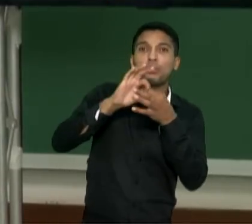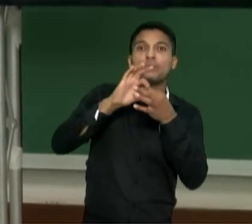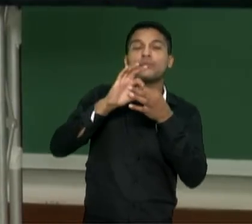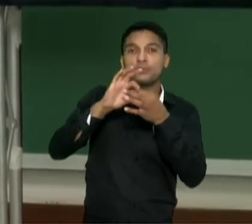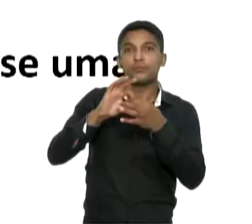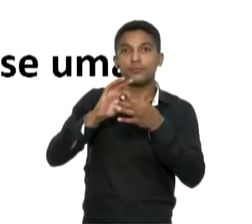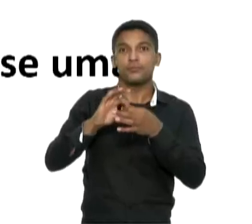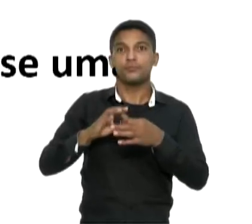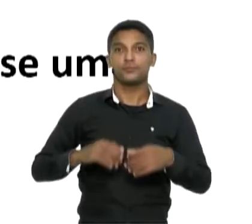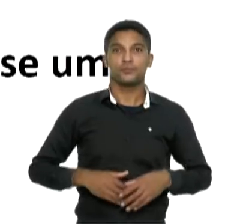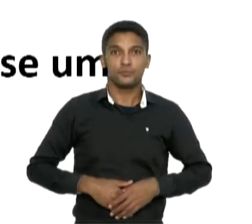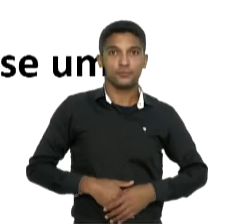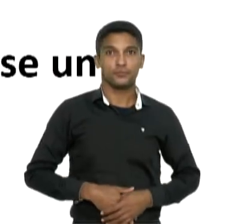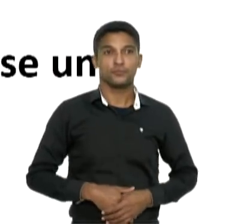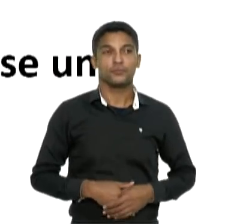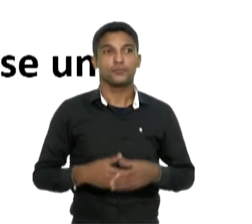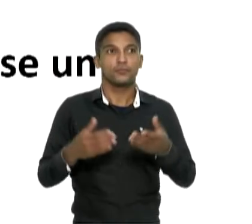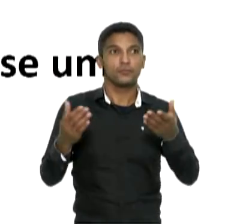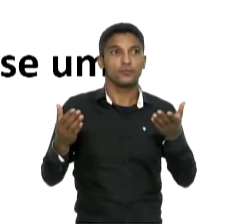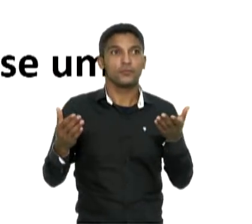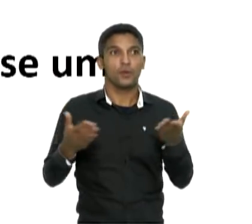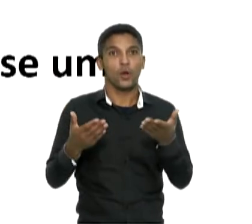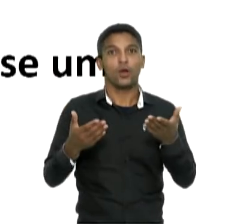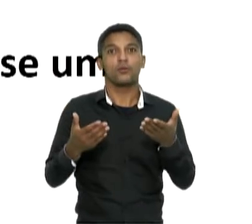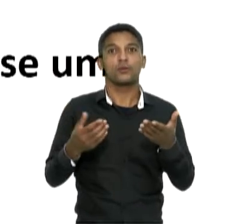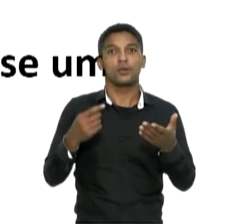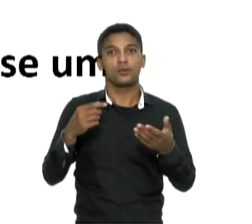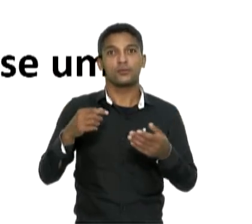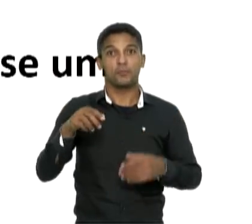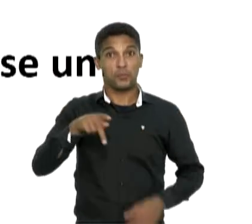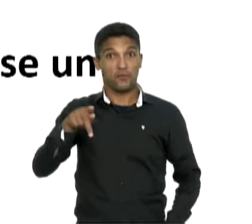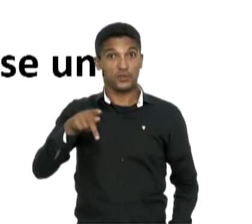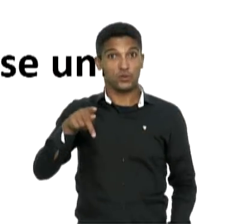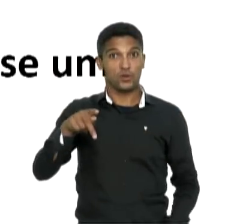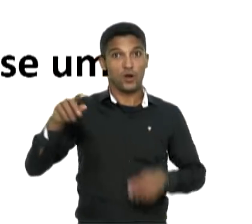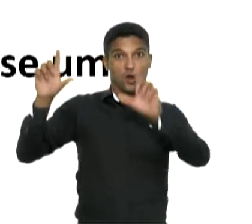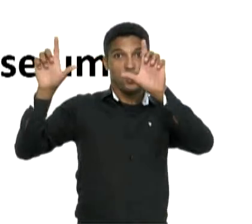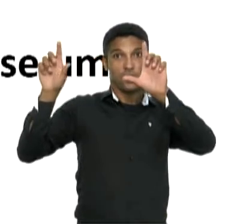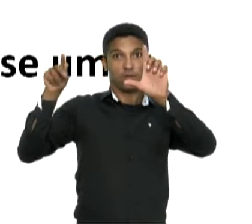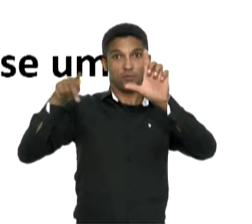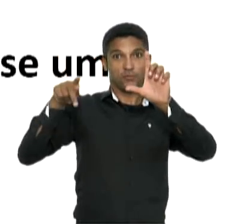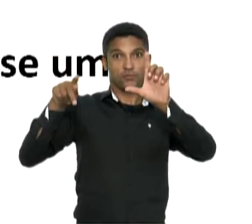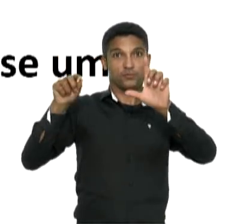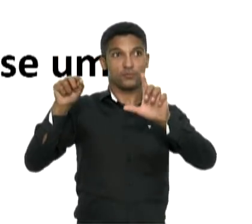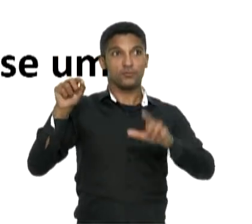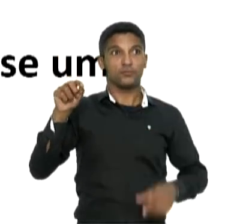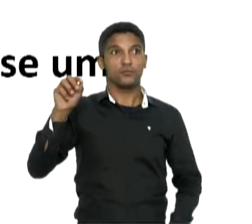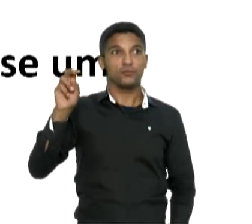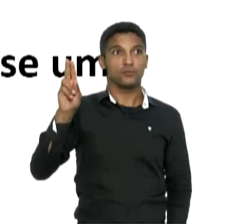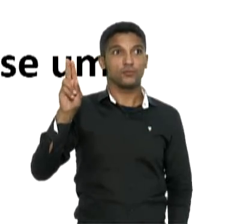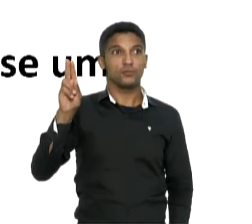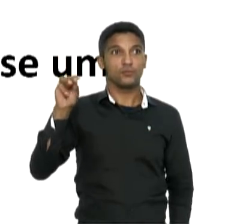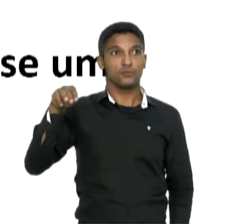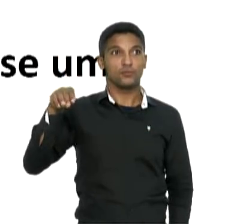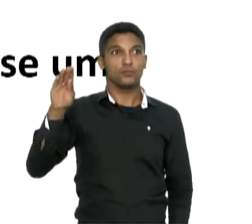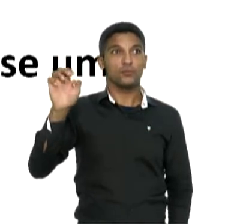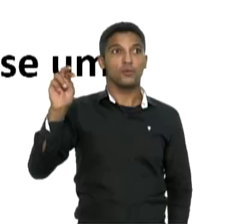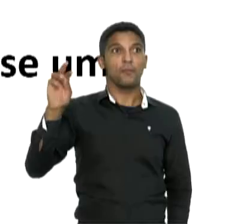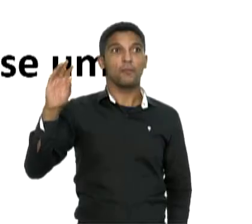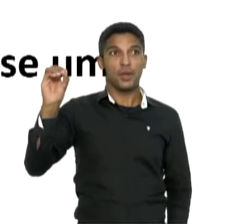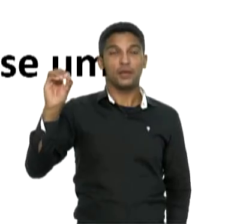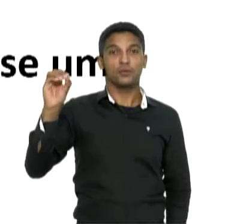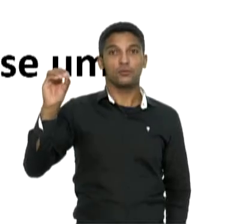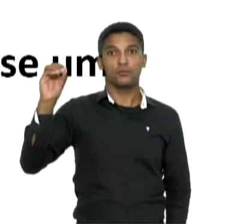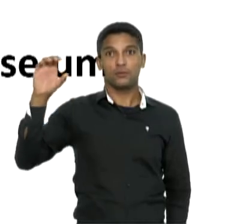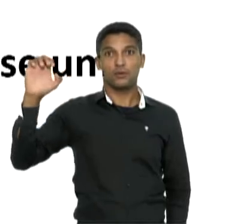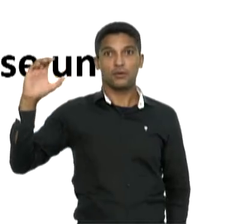Aqui eu trouxe uma frase do Umberto Eco para a gente, né, que é um professor e filósofo italiano. Não há uma linha que não guie o